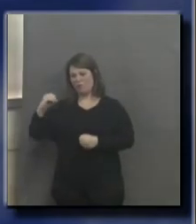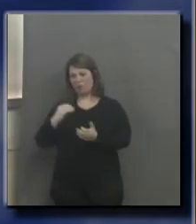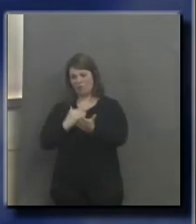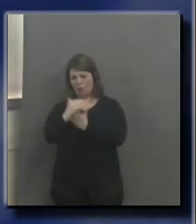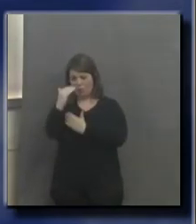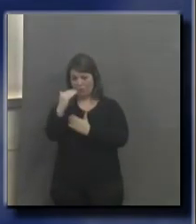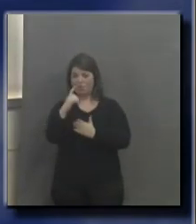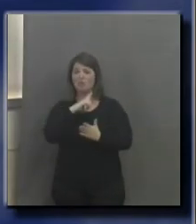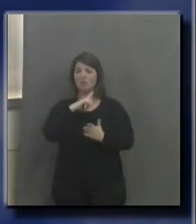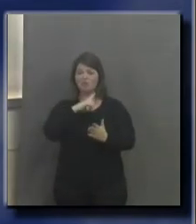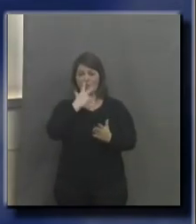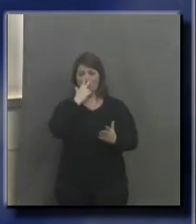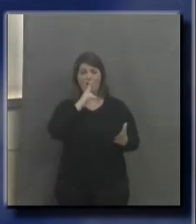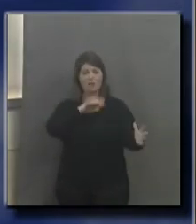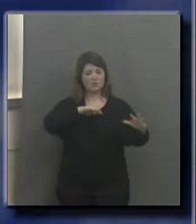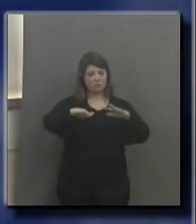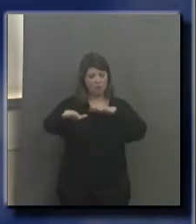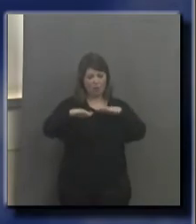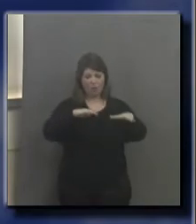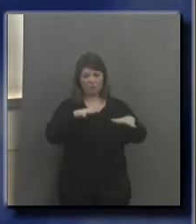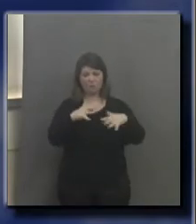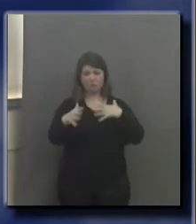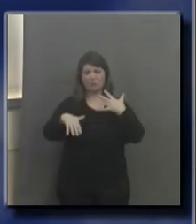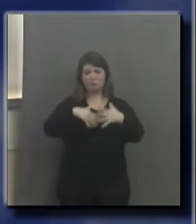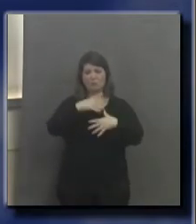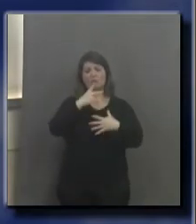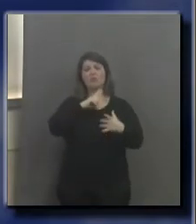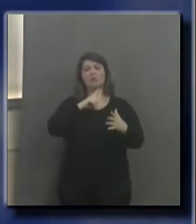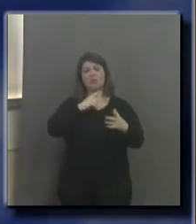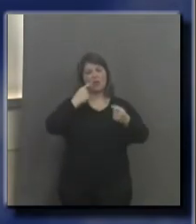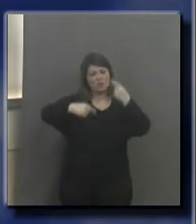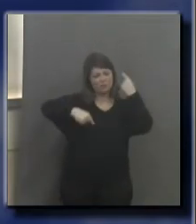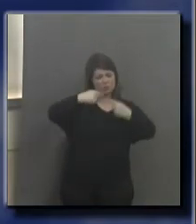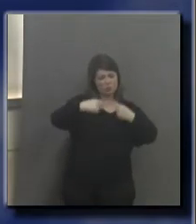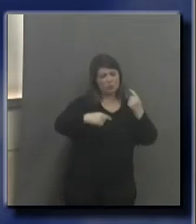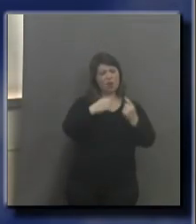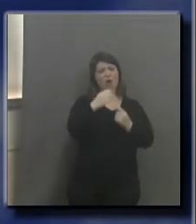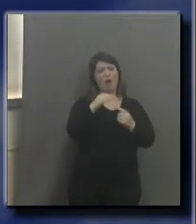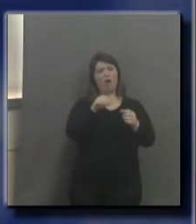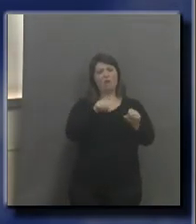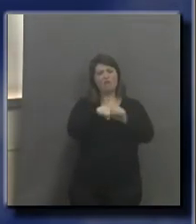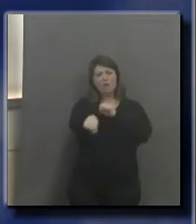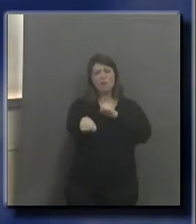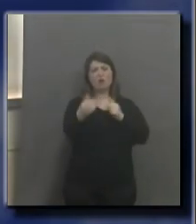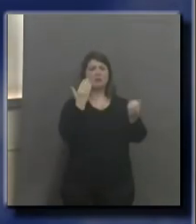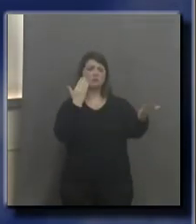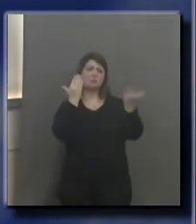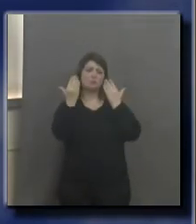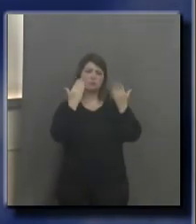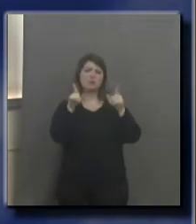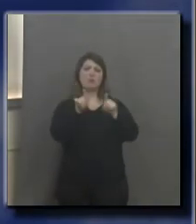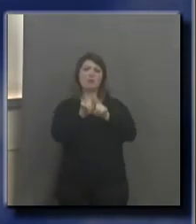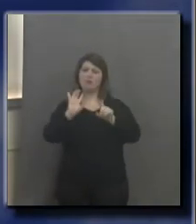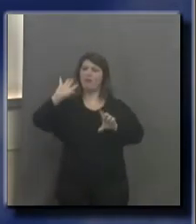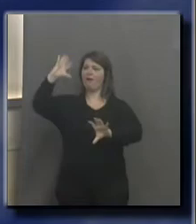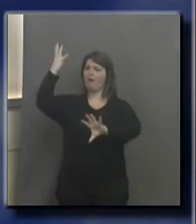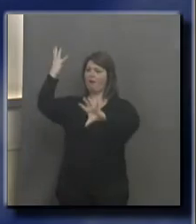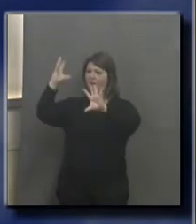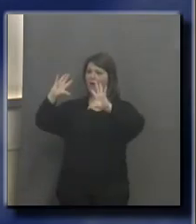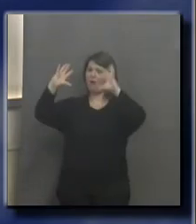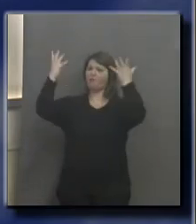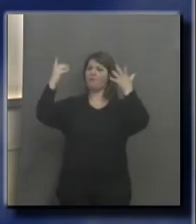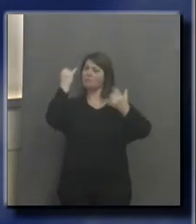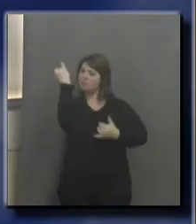de muita movimentação e de muita discussão sobre a formação do psicólogo, com eventos